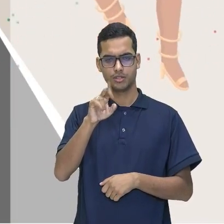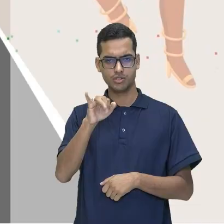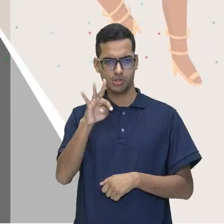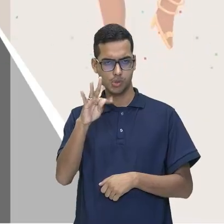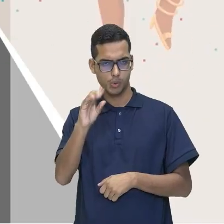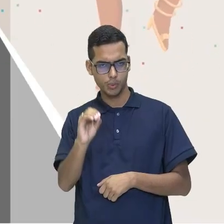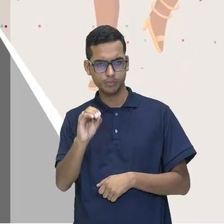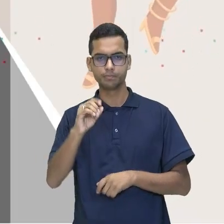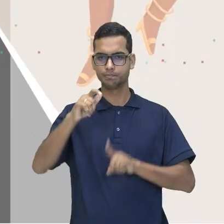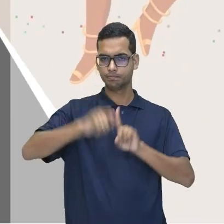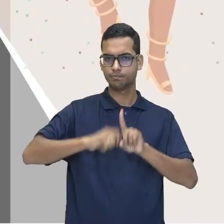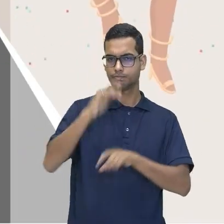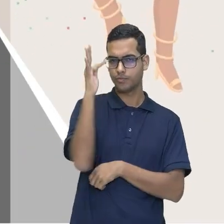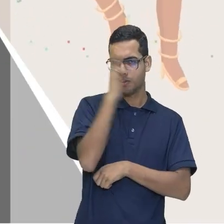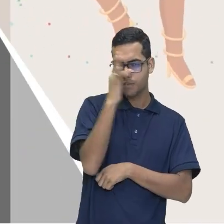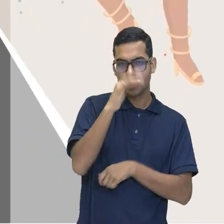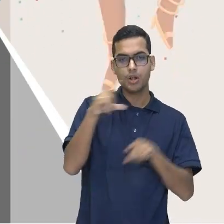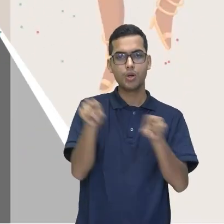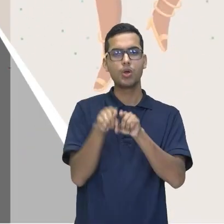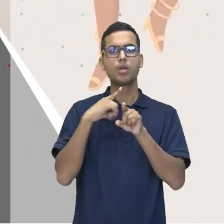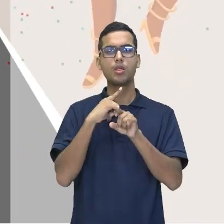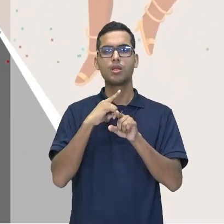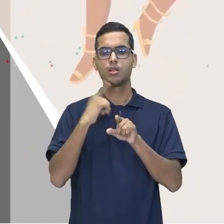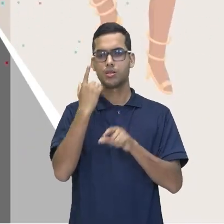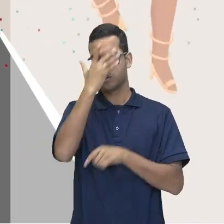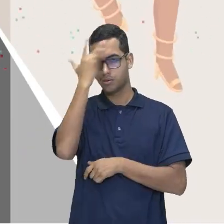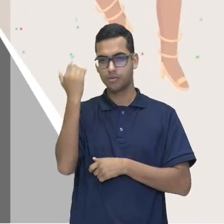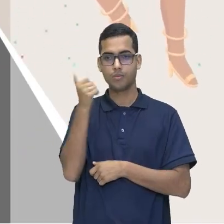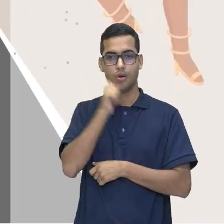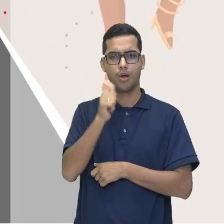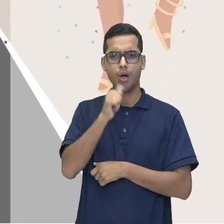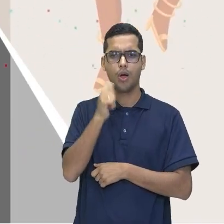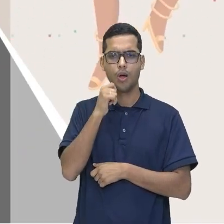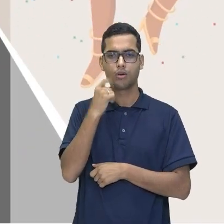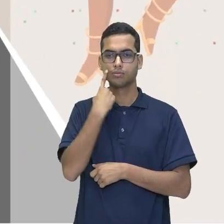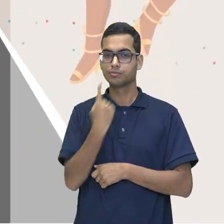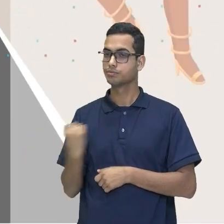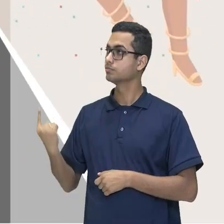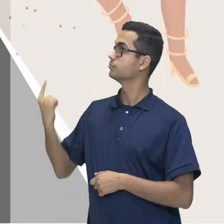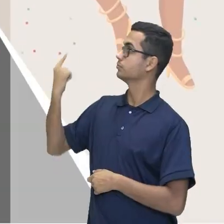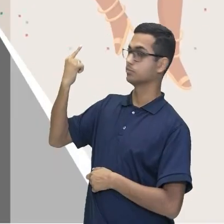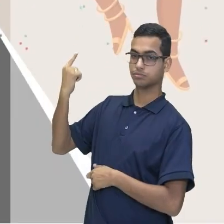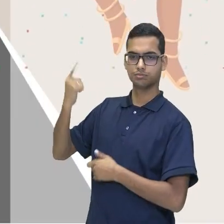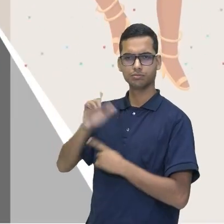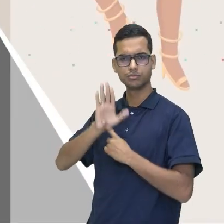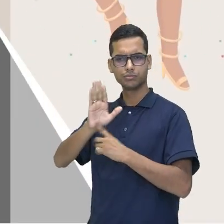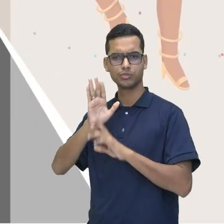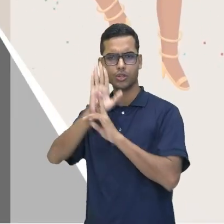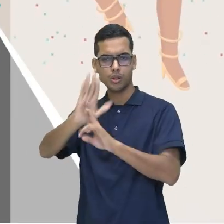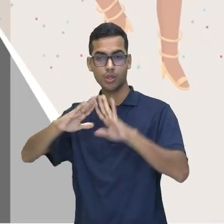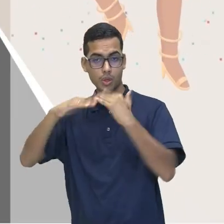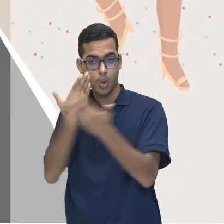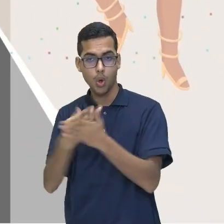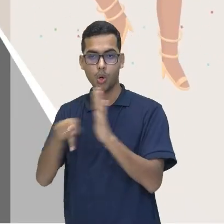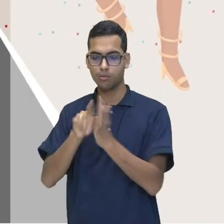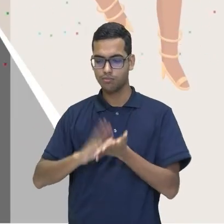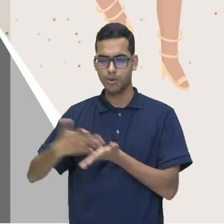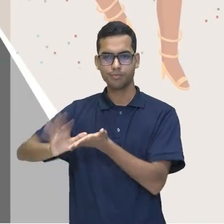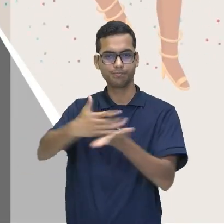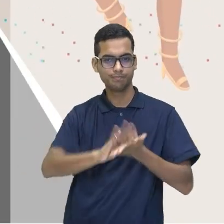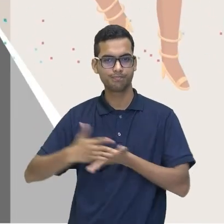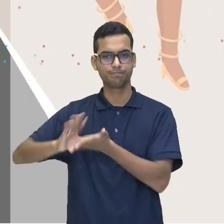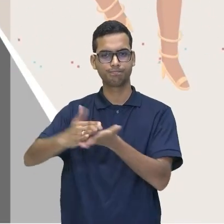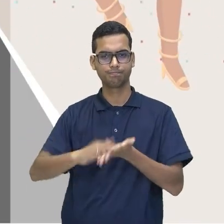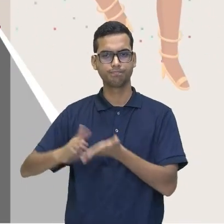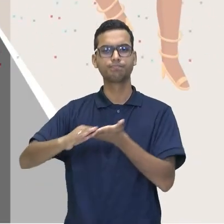que representa as escolas de samba, que geralmente acontecem em vários estados do Brasil. E aqui também